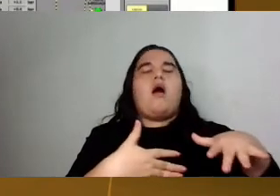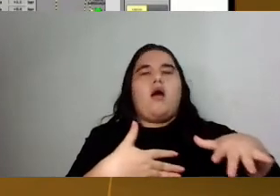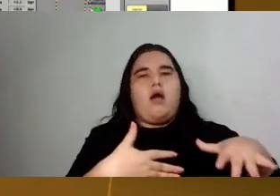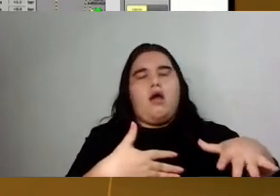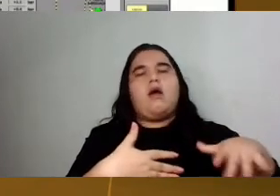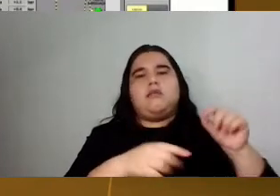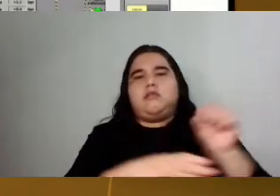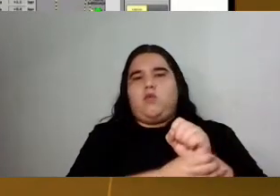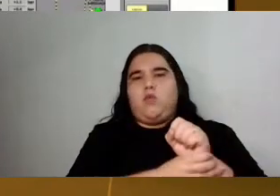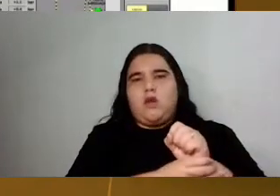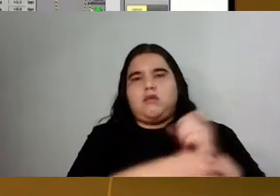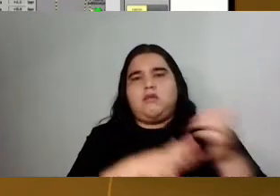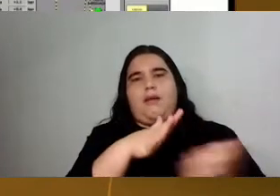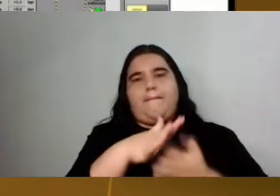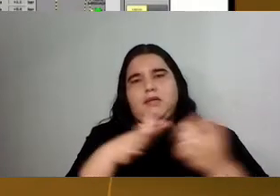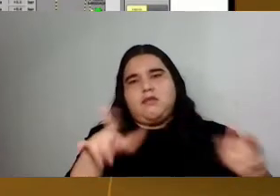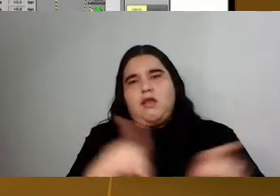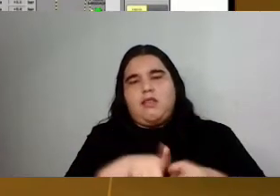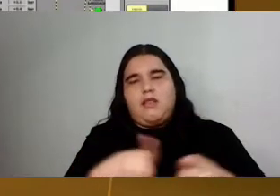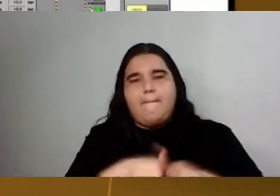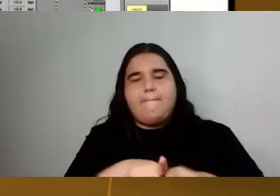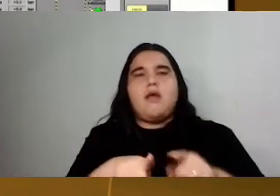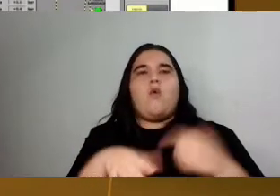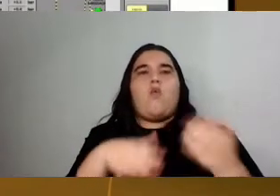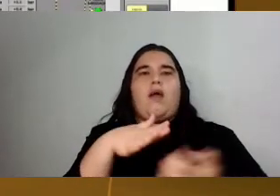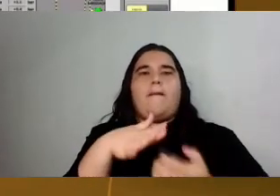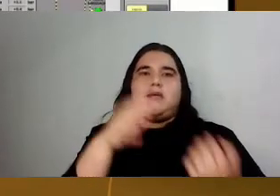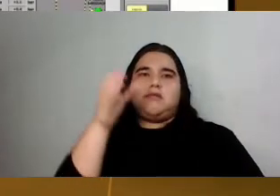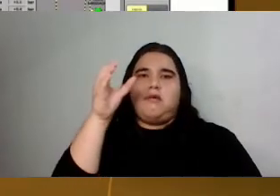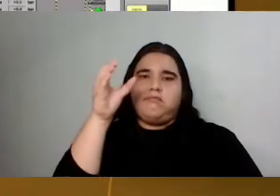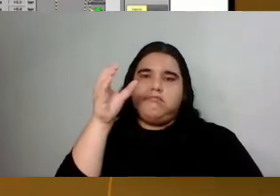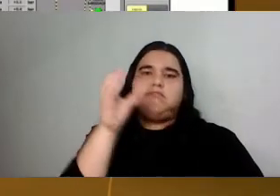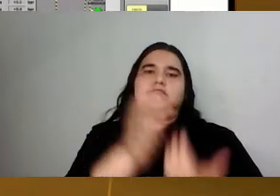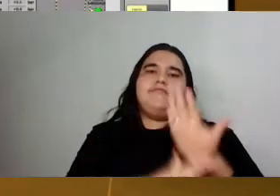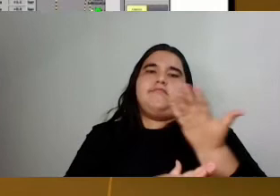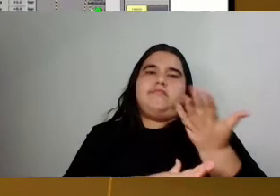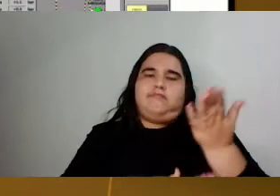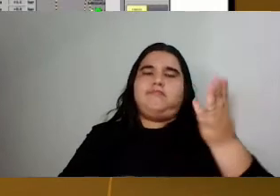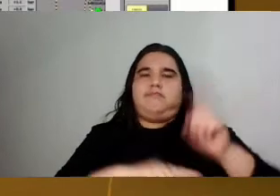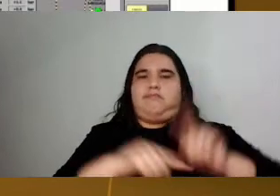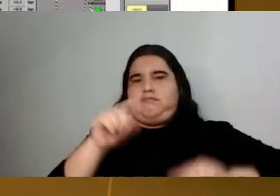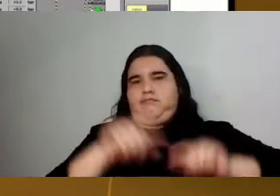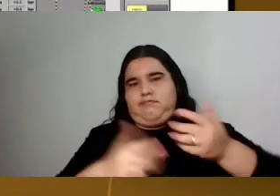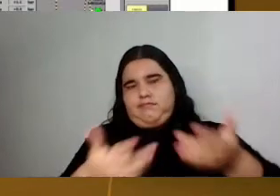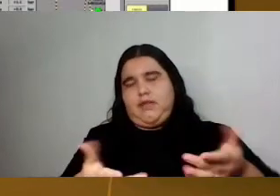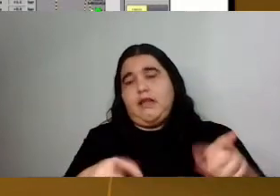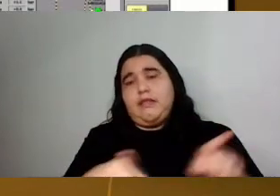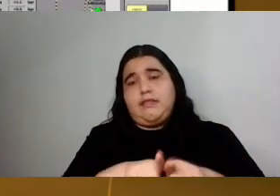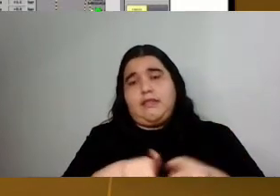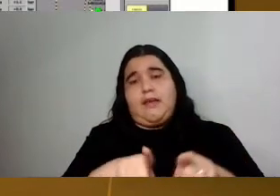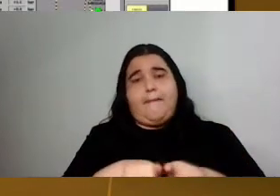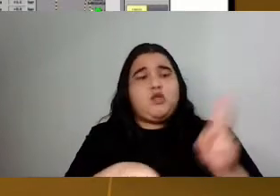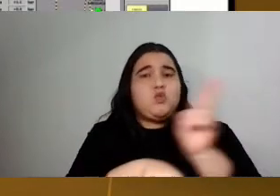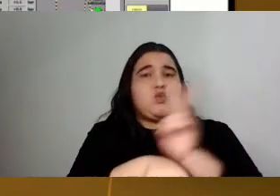né? E aí, né, essa parte de supervisão, nós temos aqui